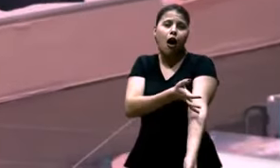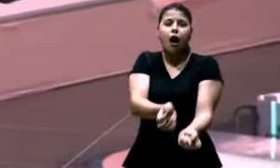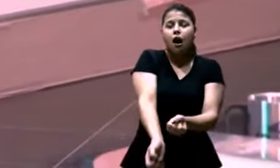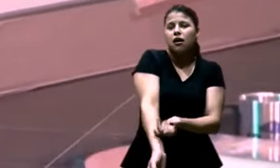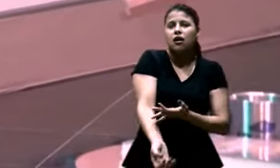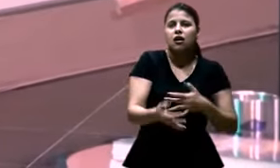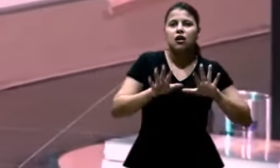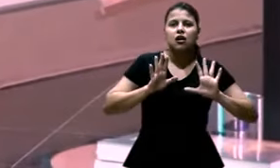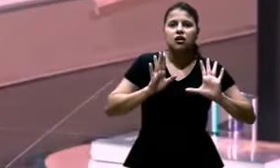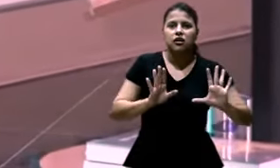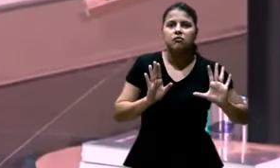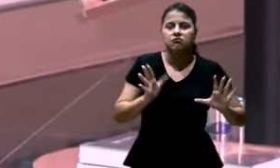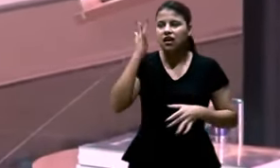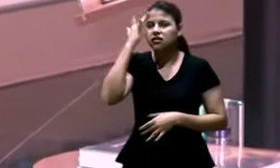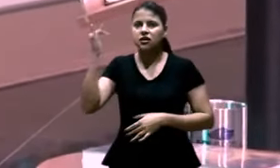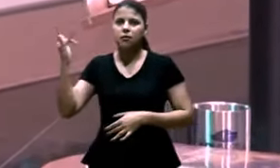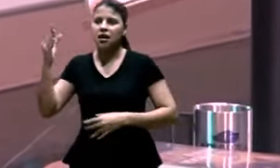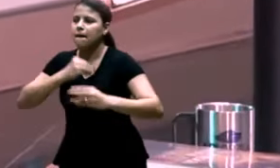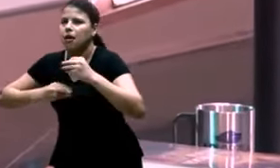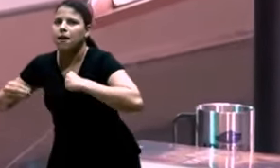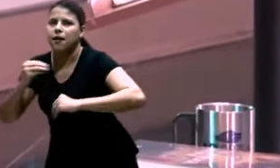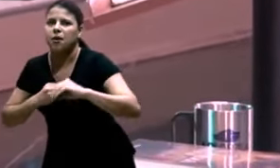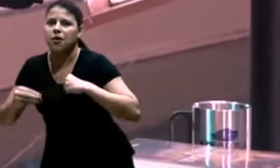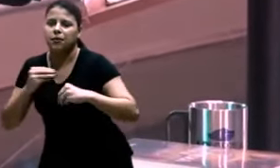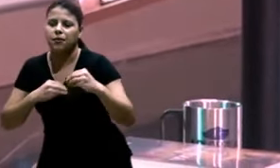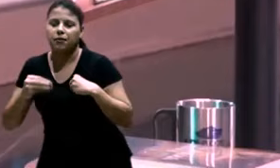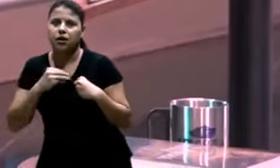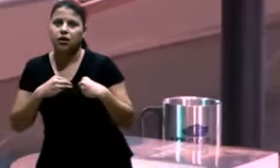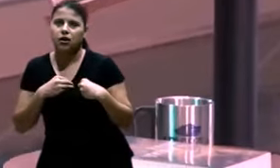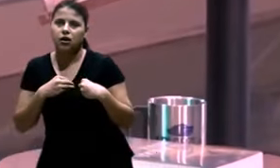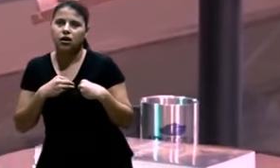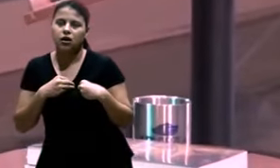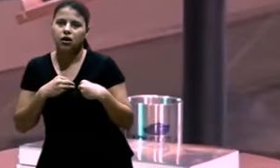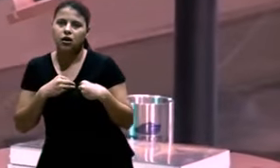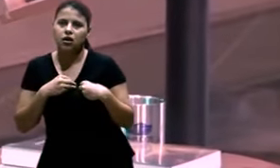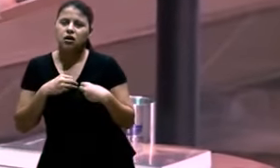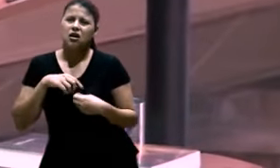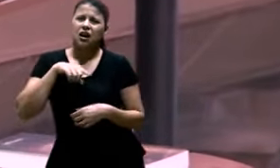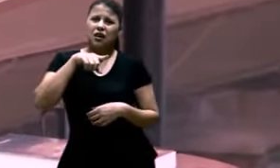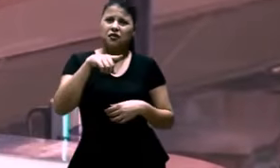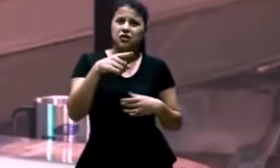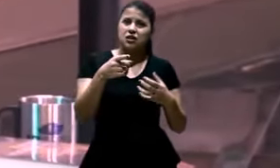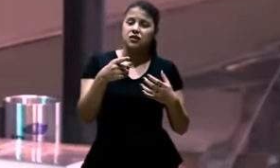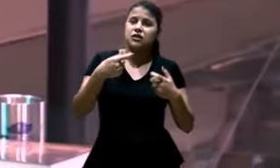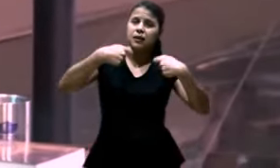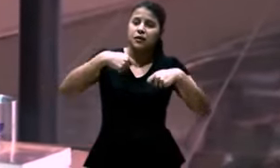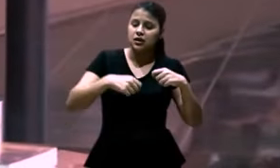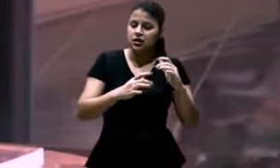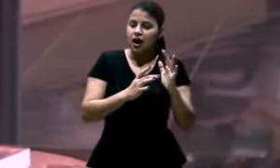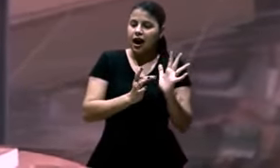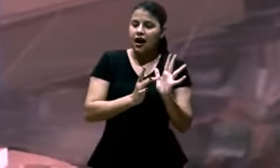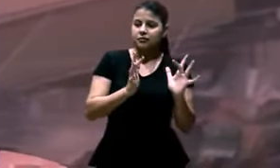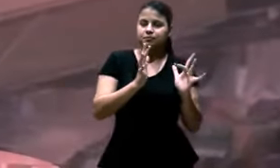e namorando com o mundo. Se tu veio para namorar comigo, encontrou a pessoa errada. Com Jesus é casamento, é